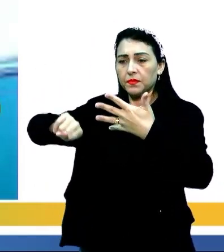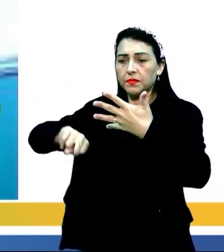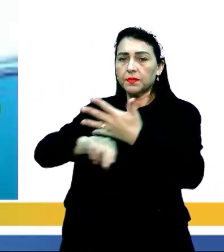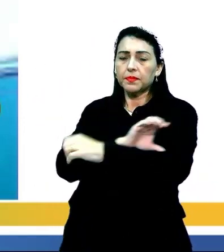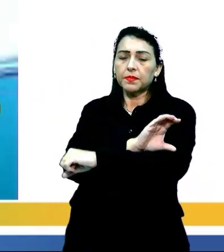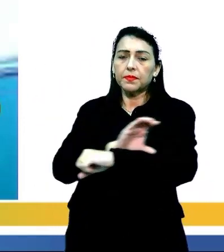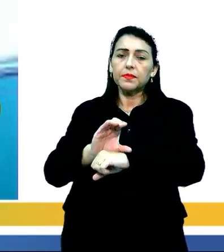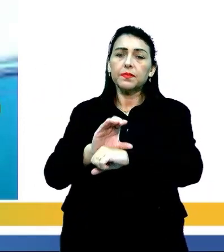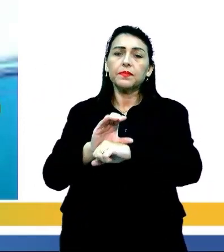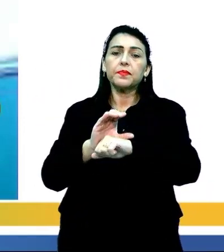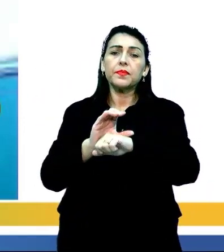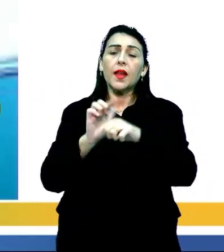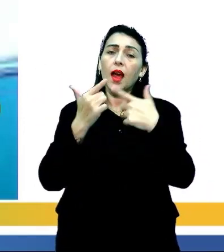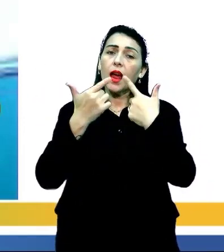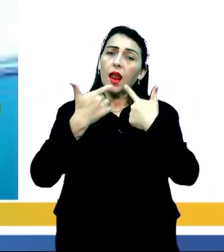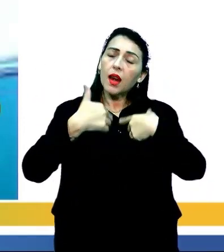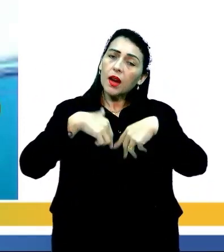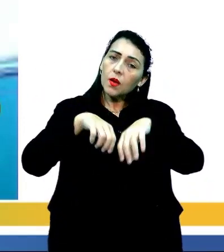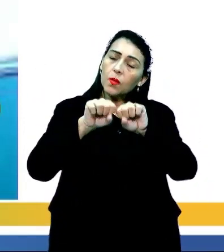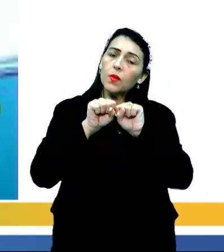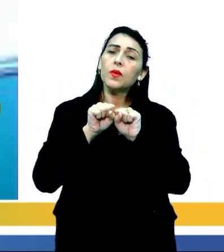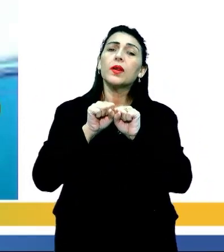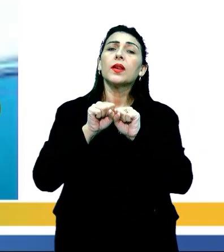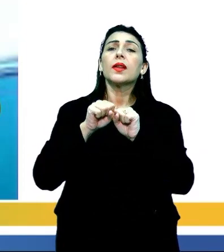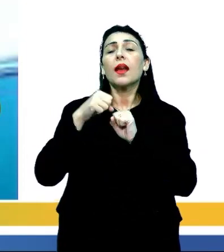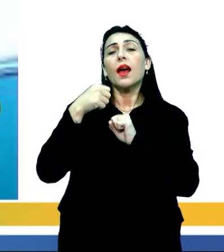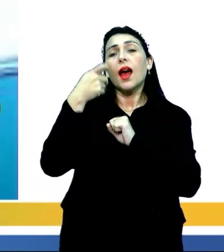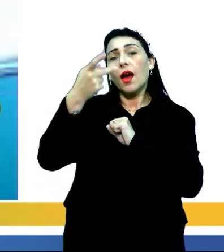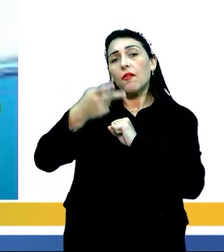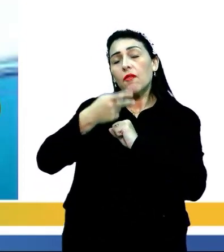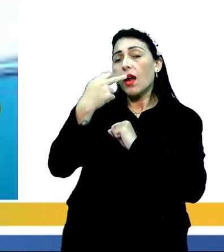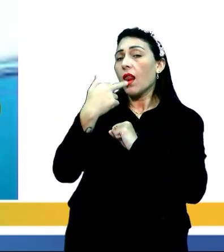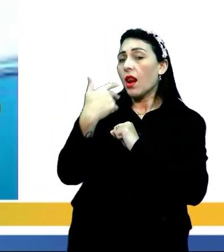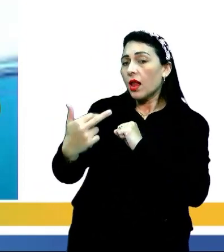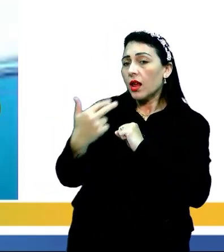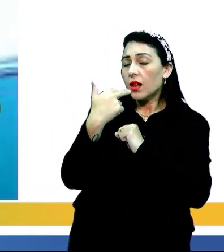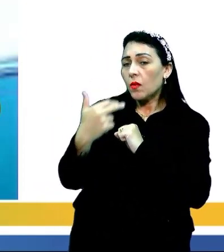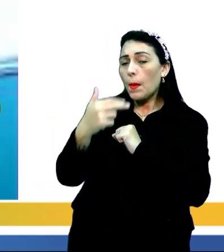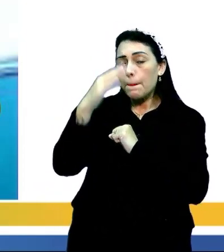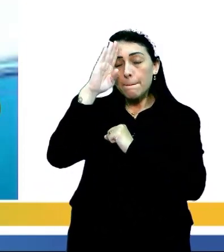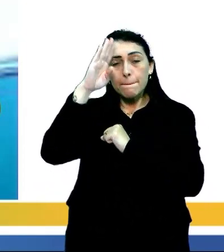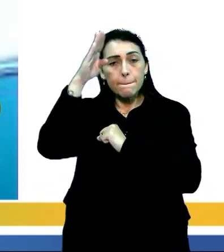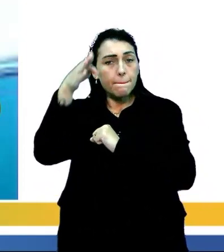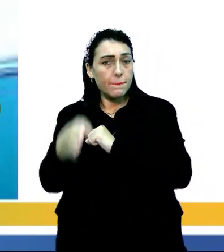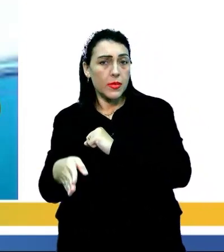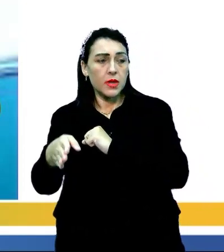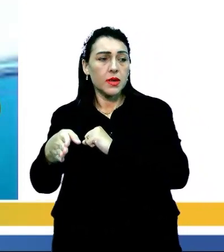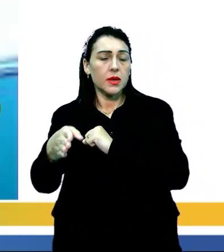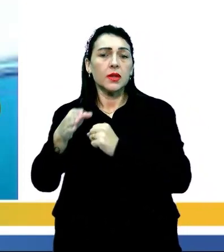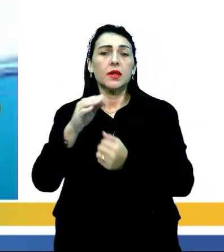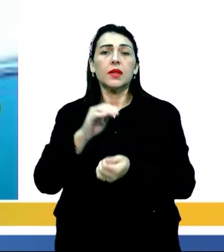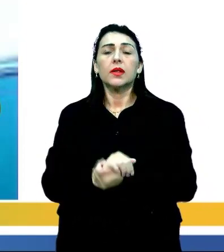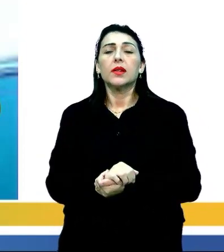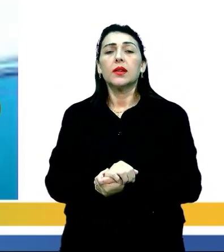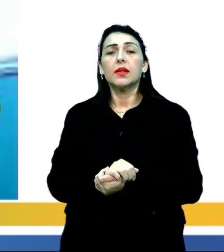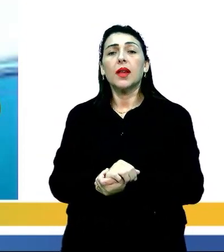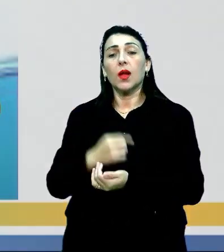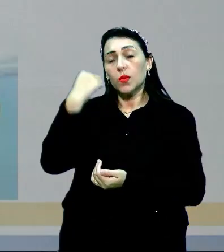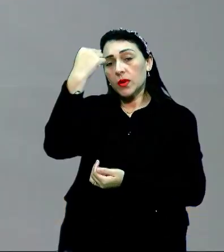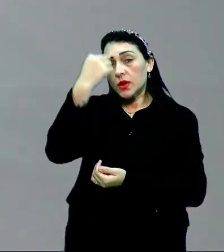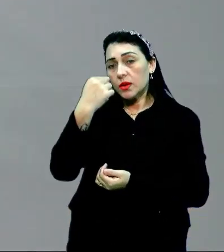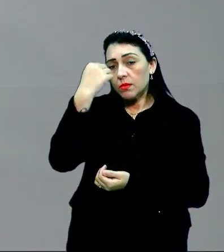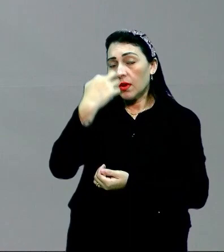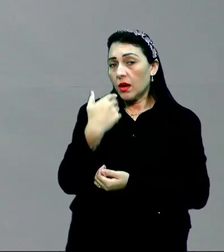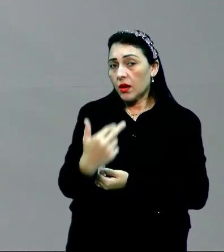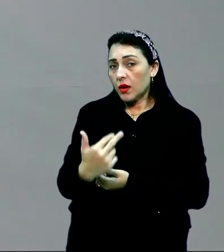a linguística né ou seja o idioma né como um todo principalmente galera na língua espanhola